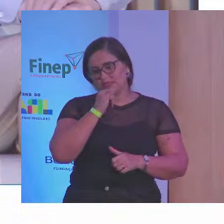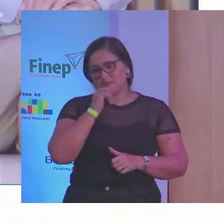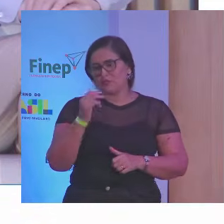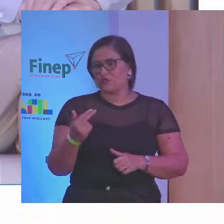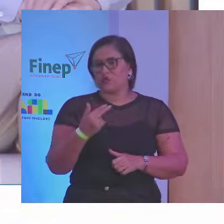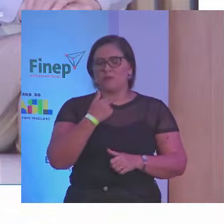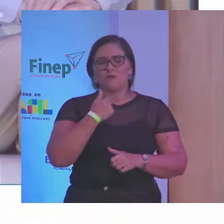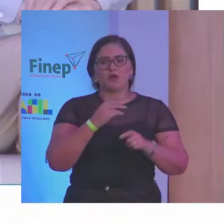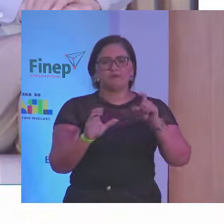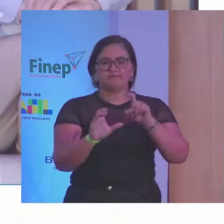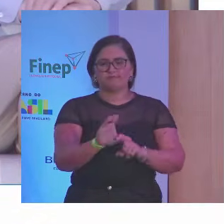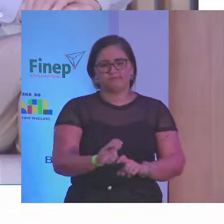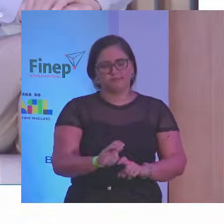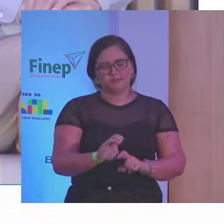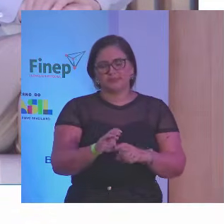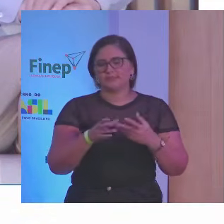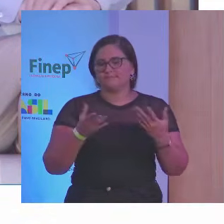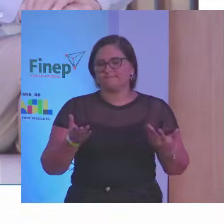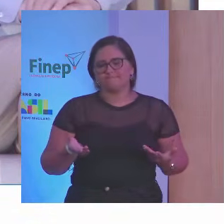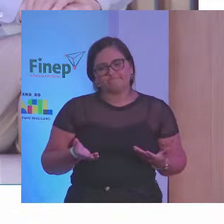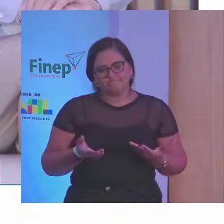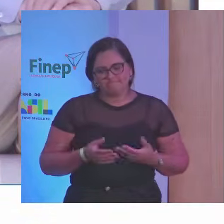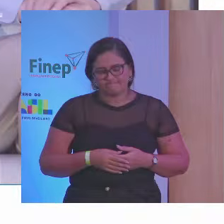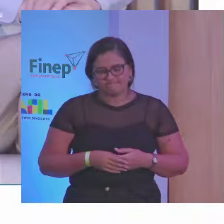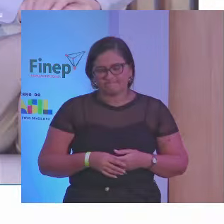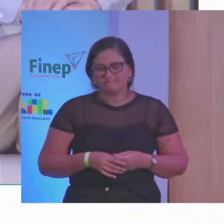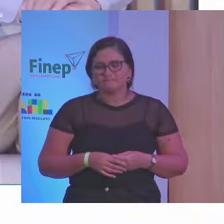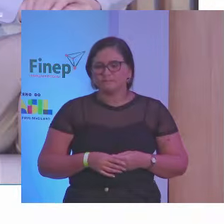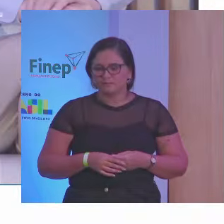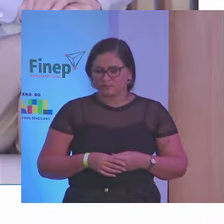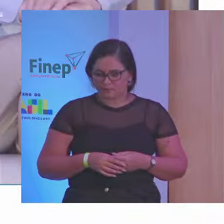na dependência, né, de